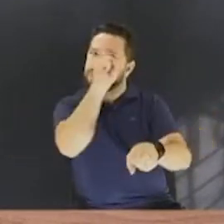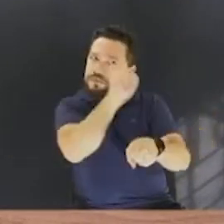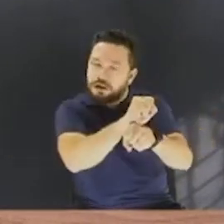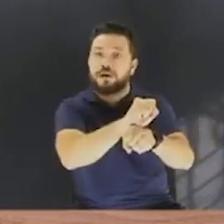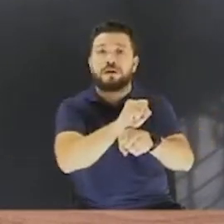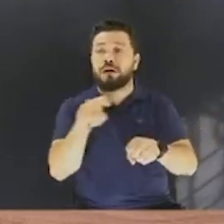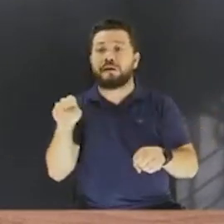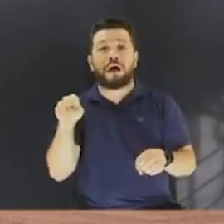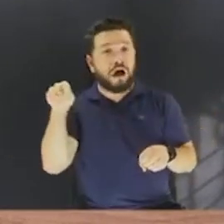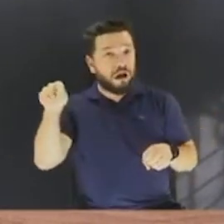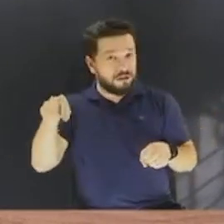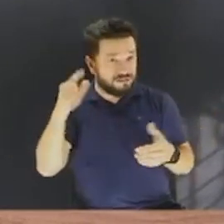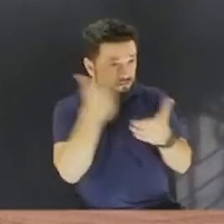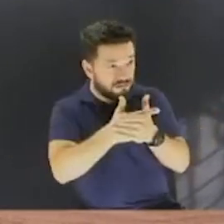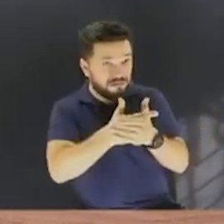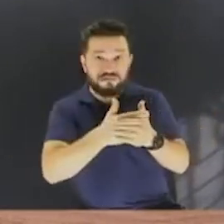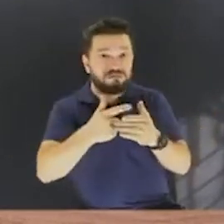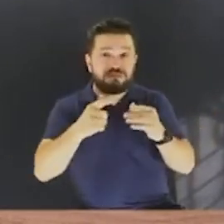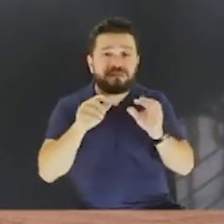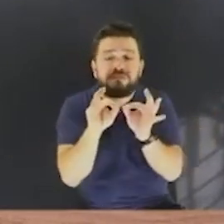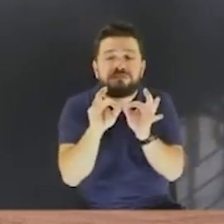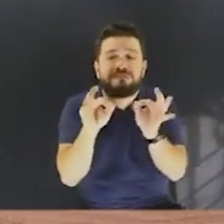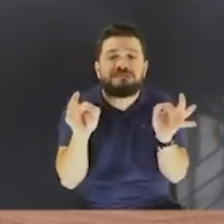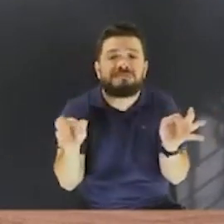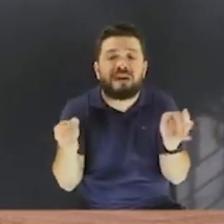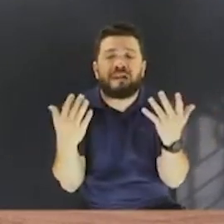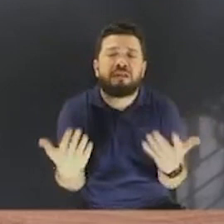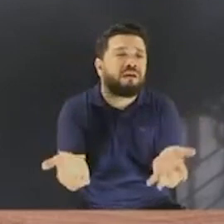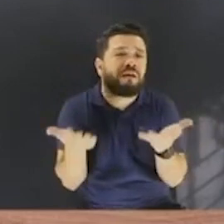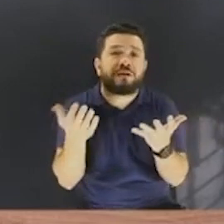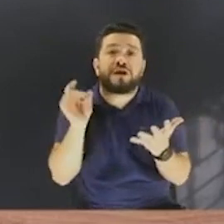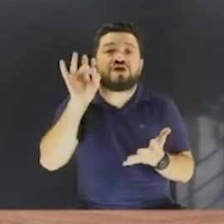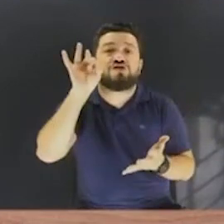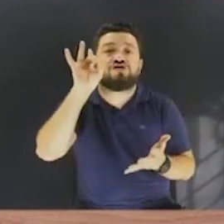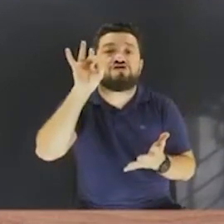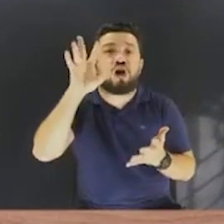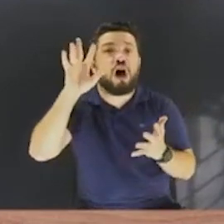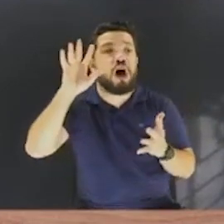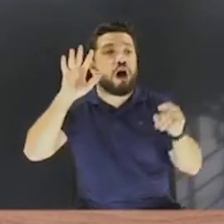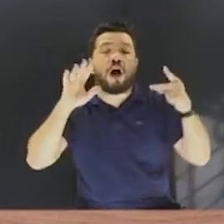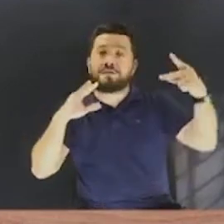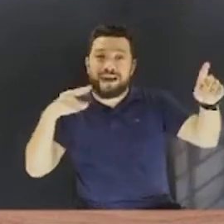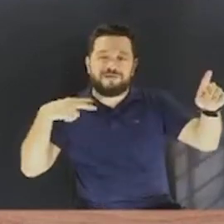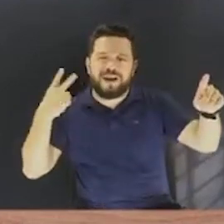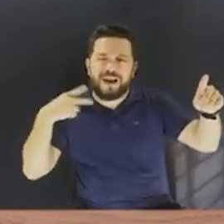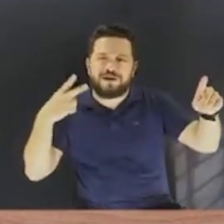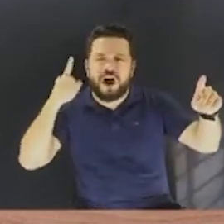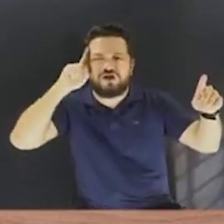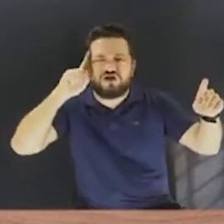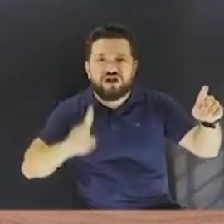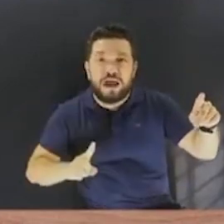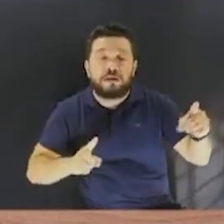mínima desta Câmara Municipal perda das prerrogativas do mandato vários